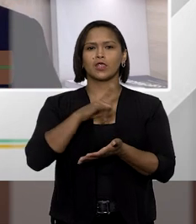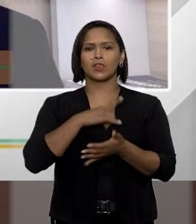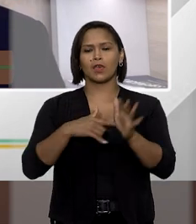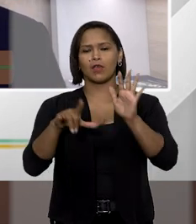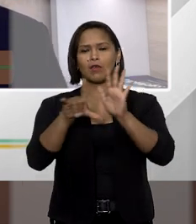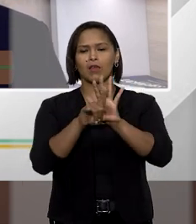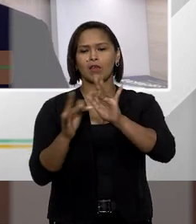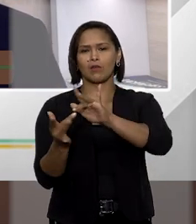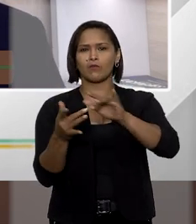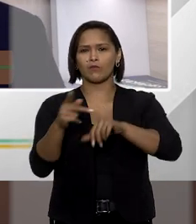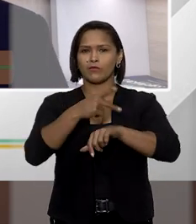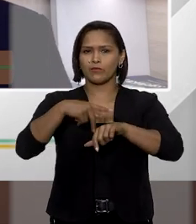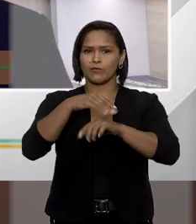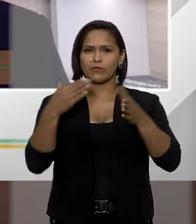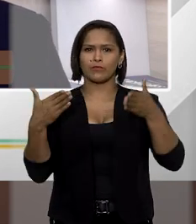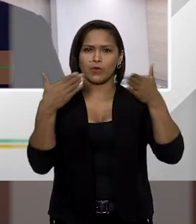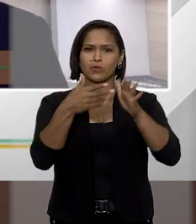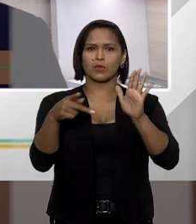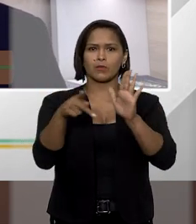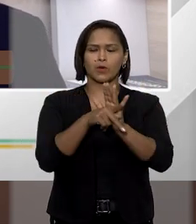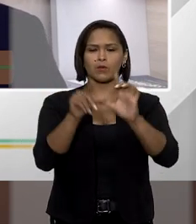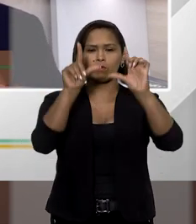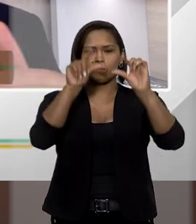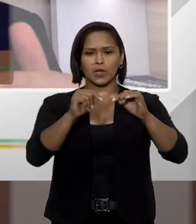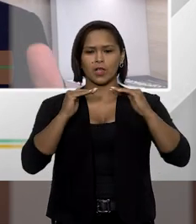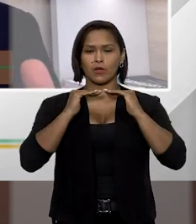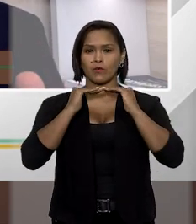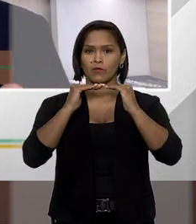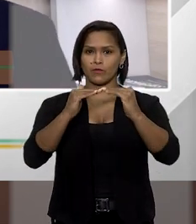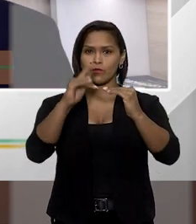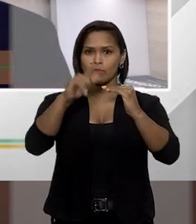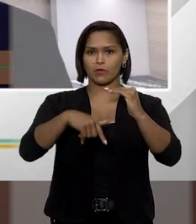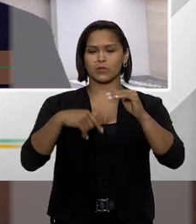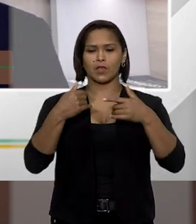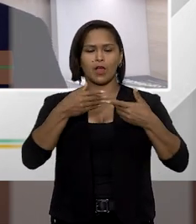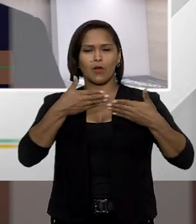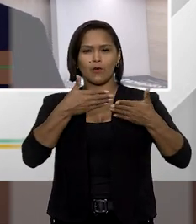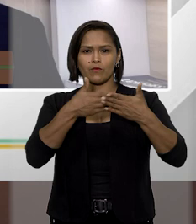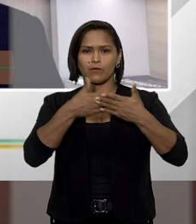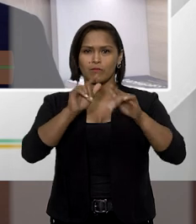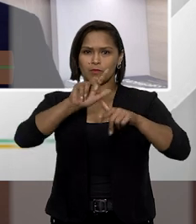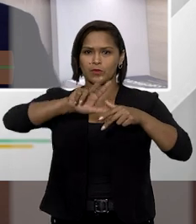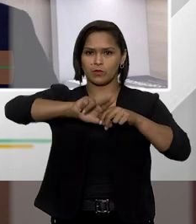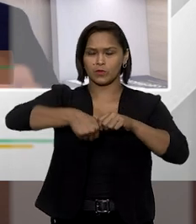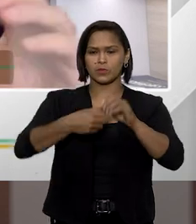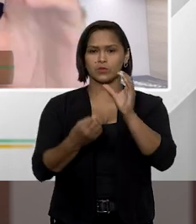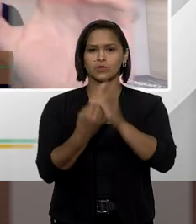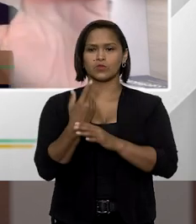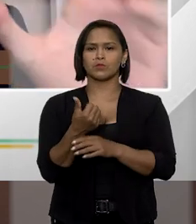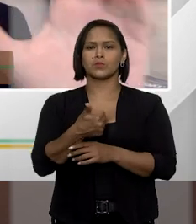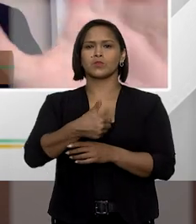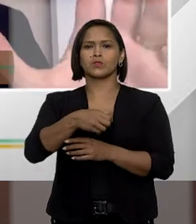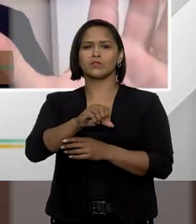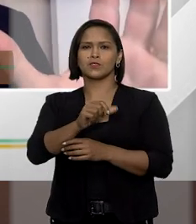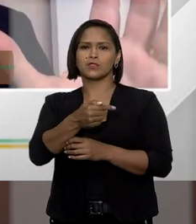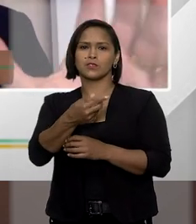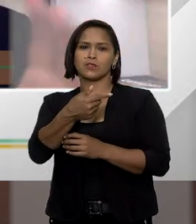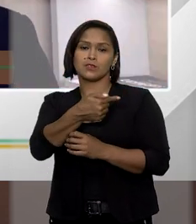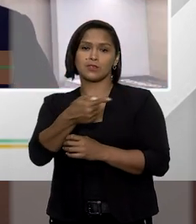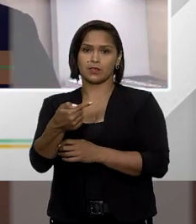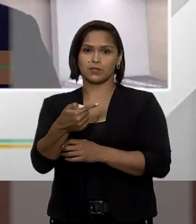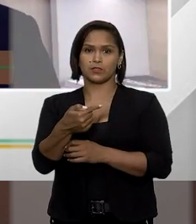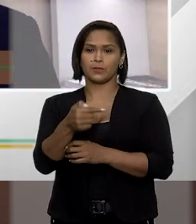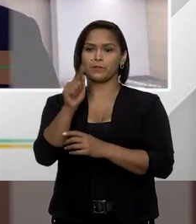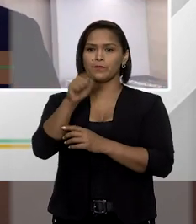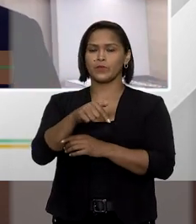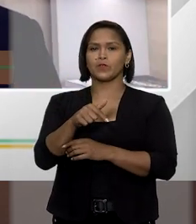quadra internacional voltada para o mínimo de uniformidade no enfrentamento à corrupção surgiu lá em